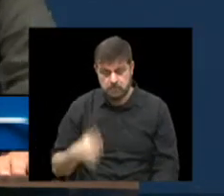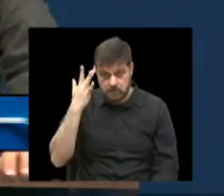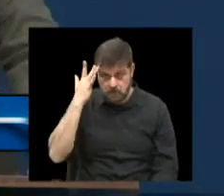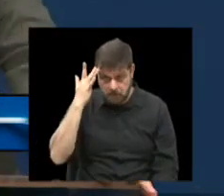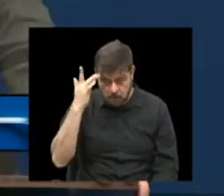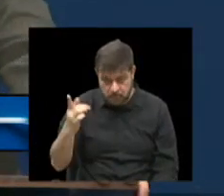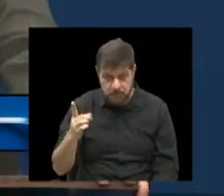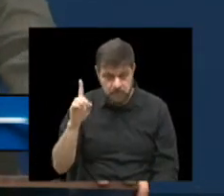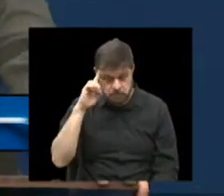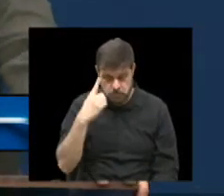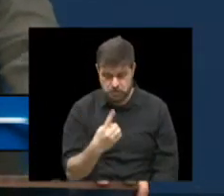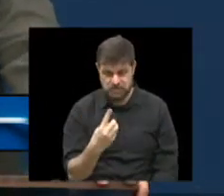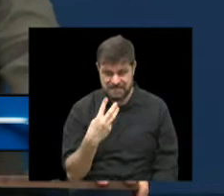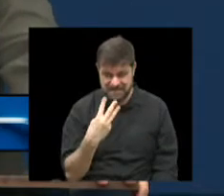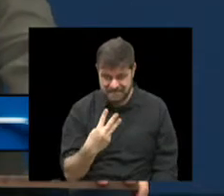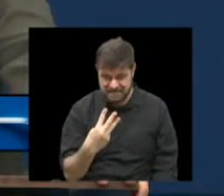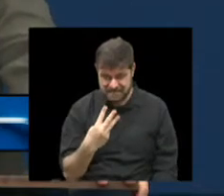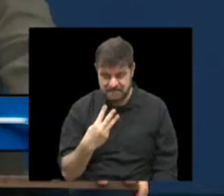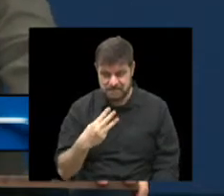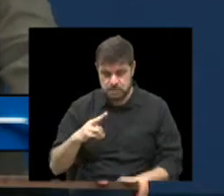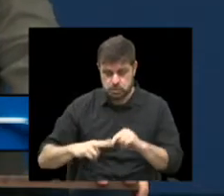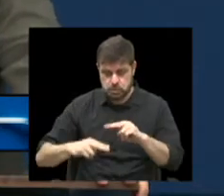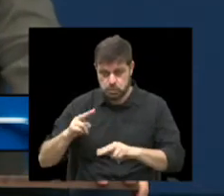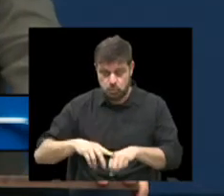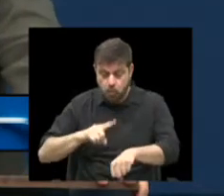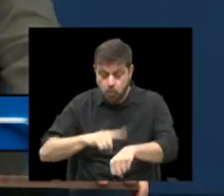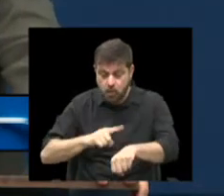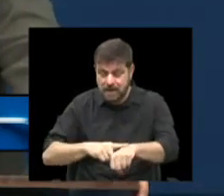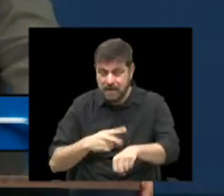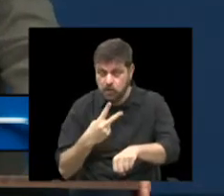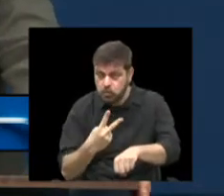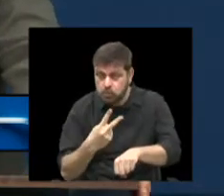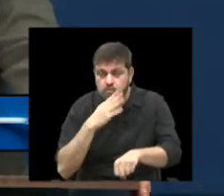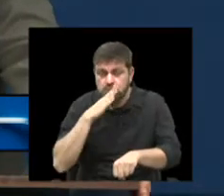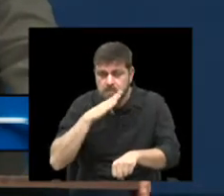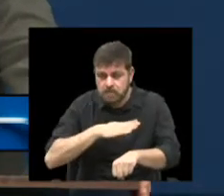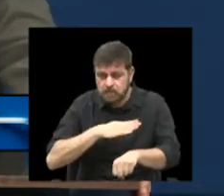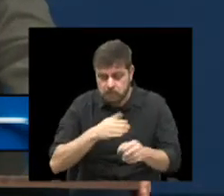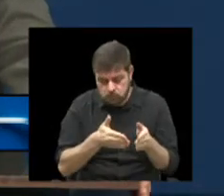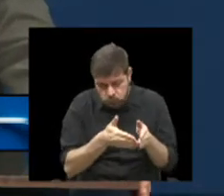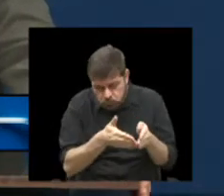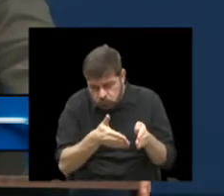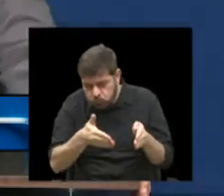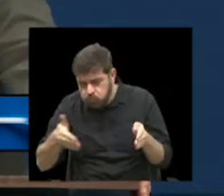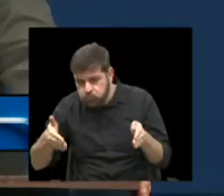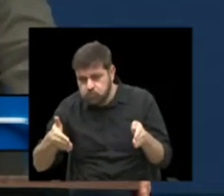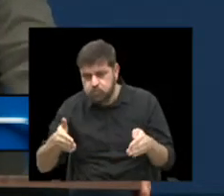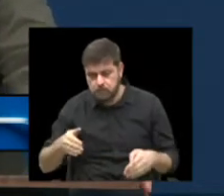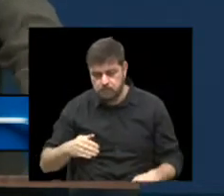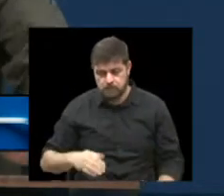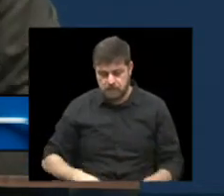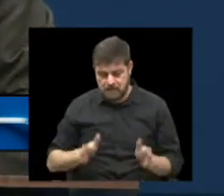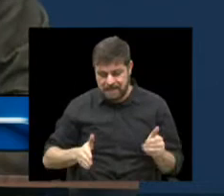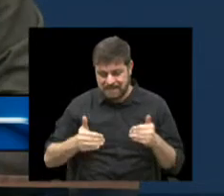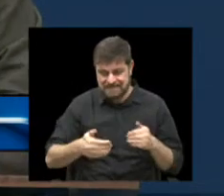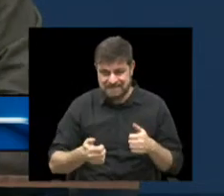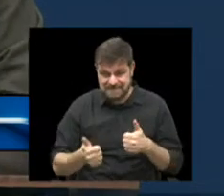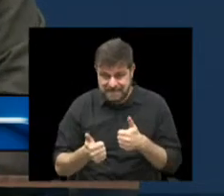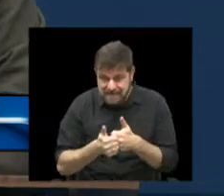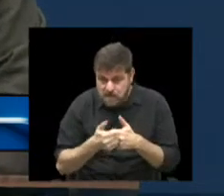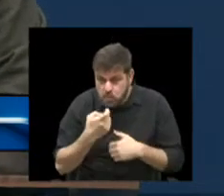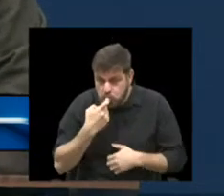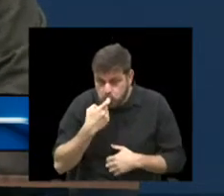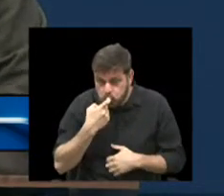13/6, a partir das 14 horas, nós vamos receber aqui no plenarinho